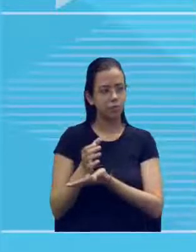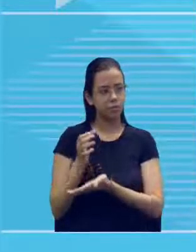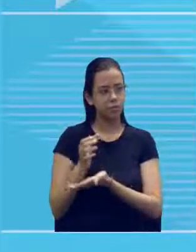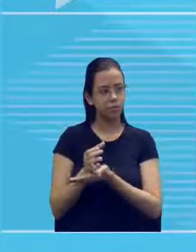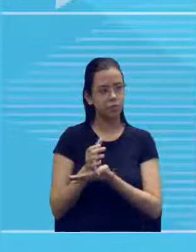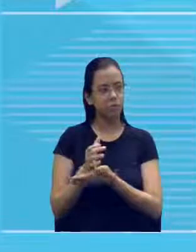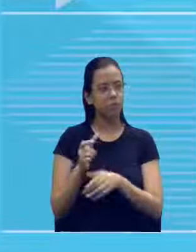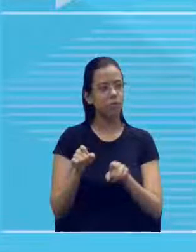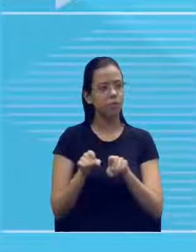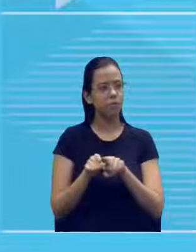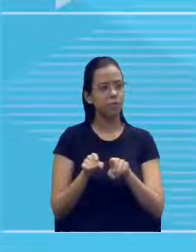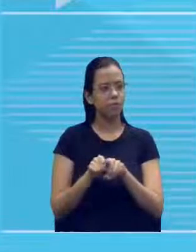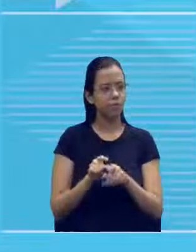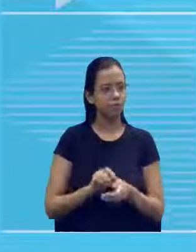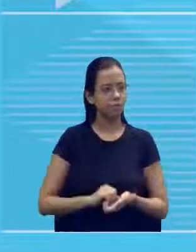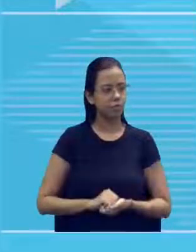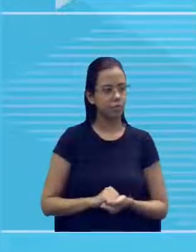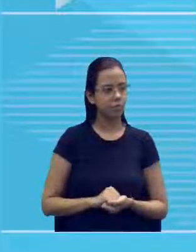colocaram